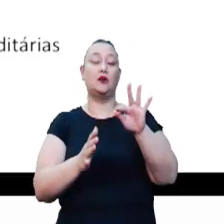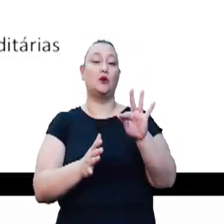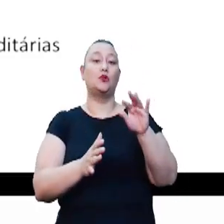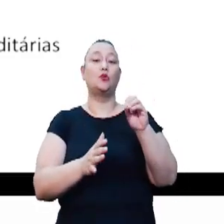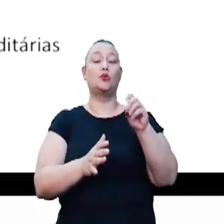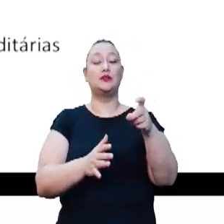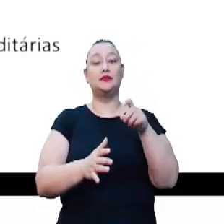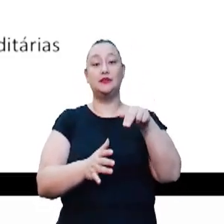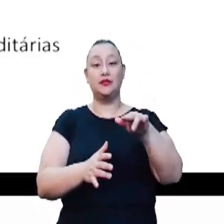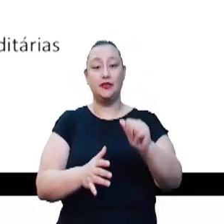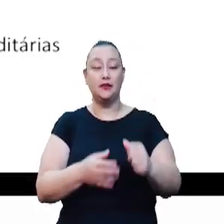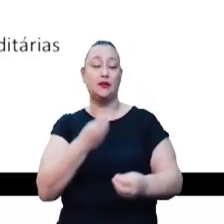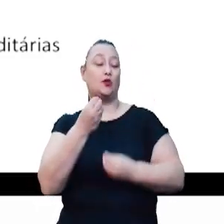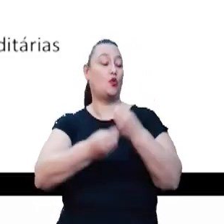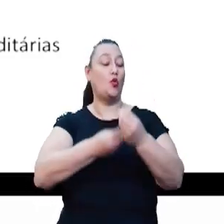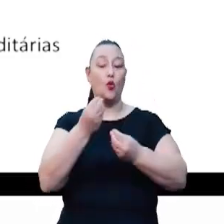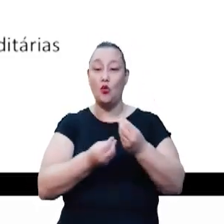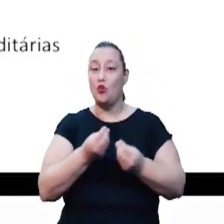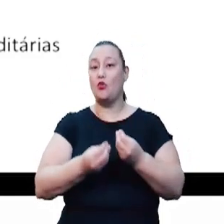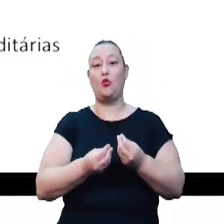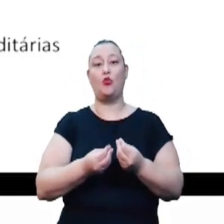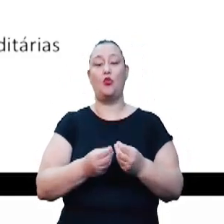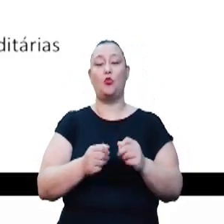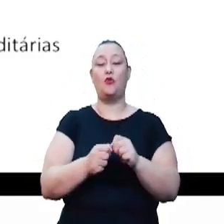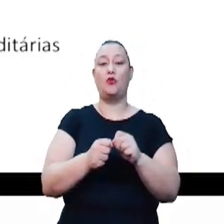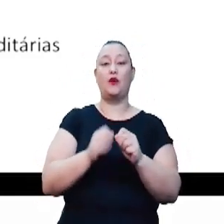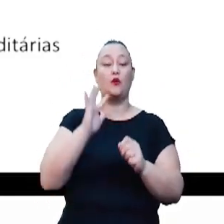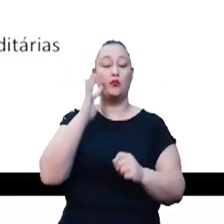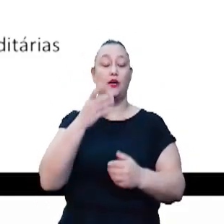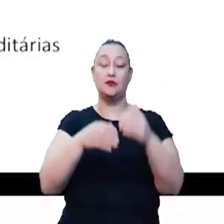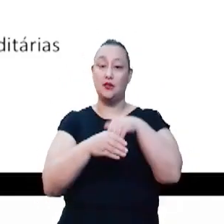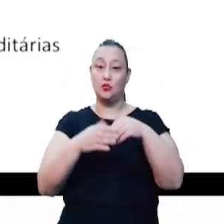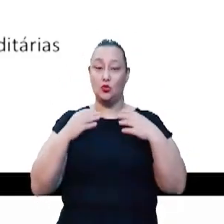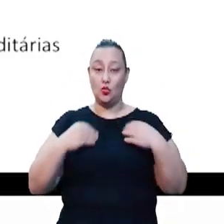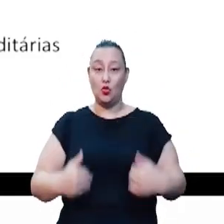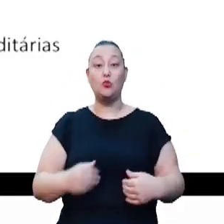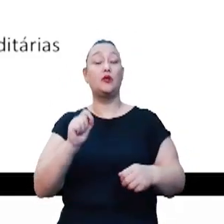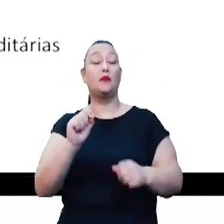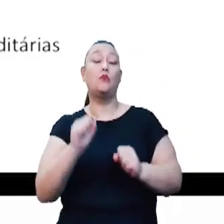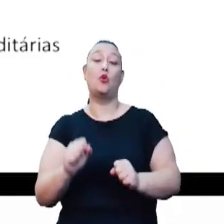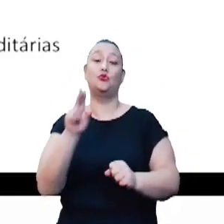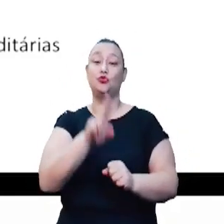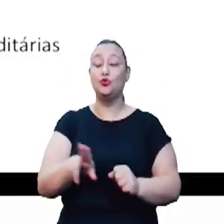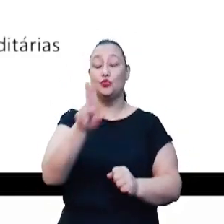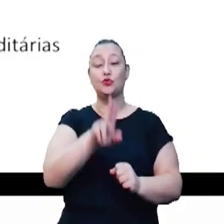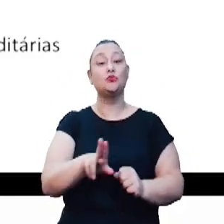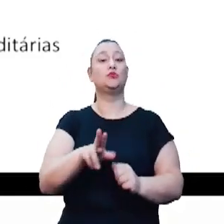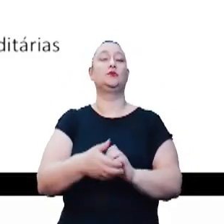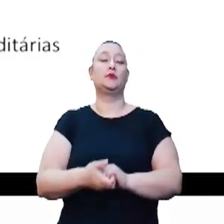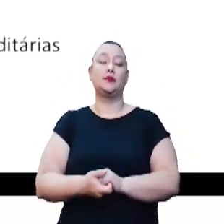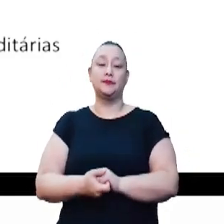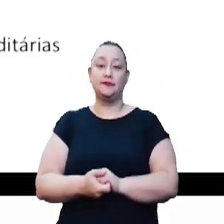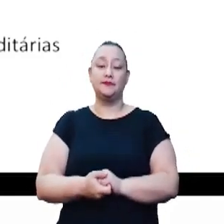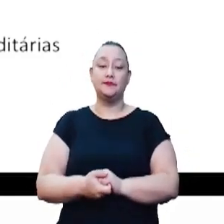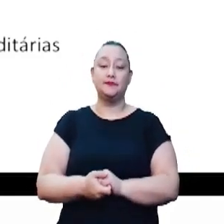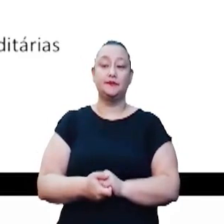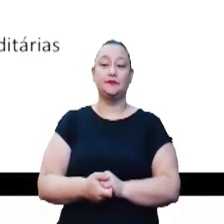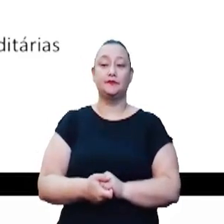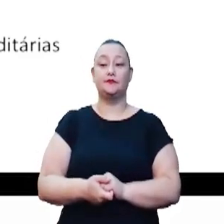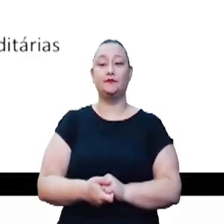botulínica, como a toxina botulínica funciona, quem pode ser beneficiado pelo uso da toxina